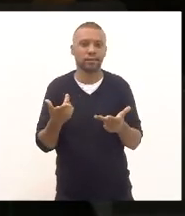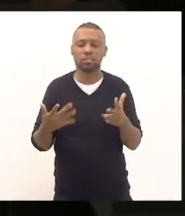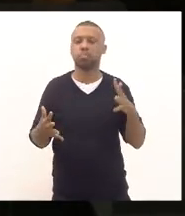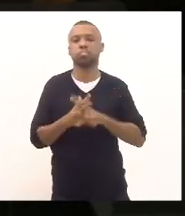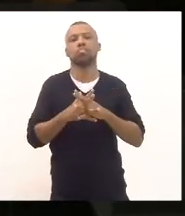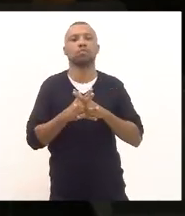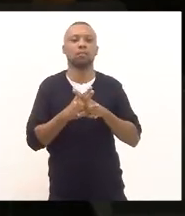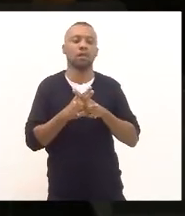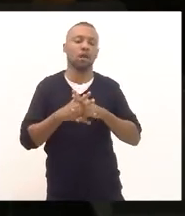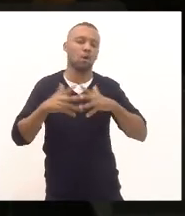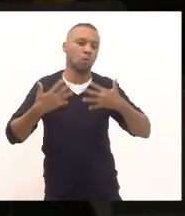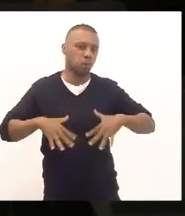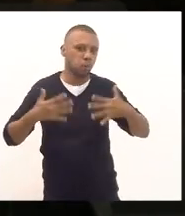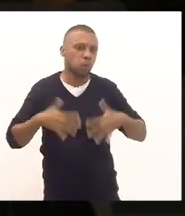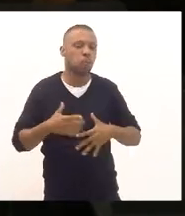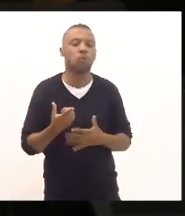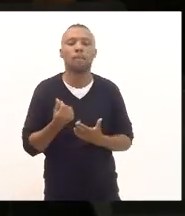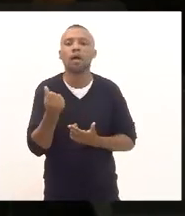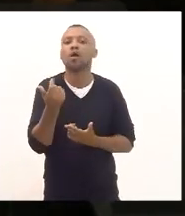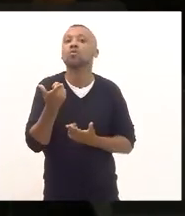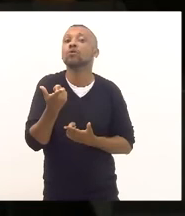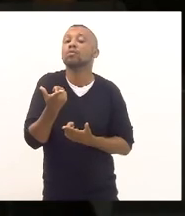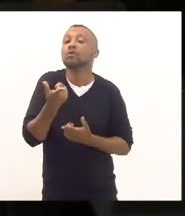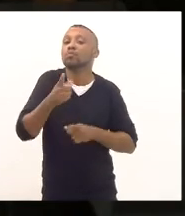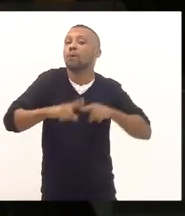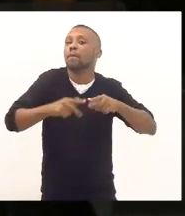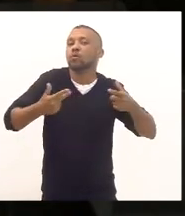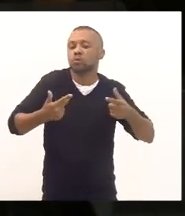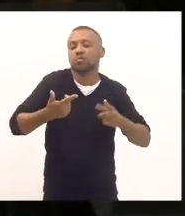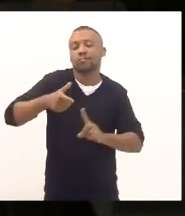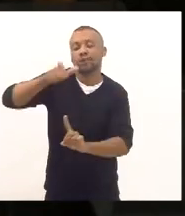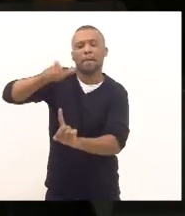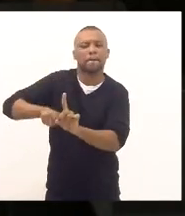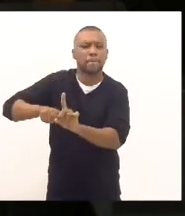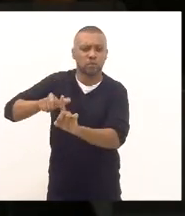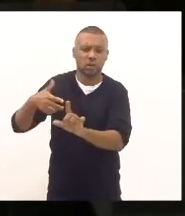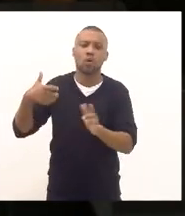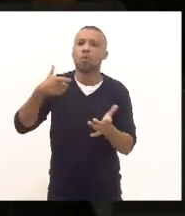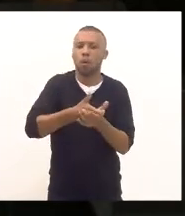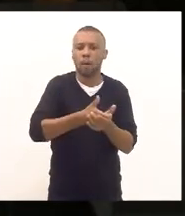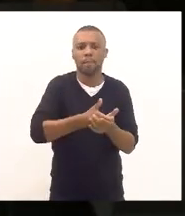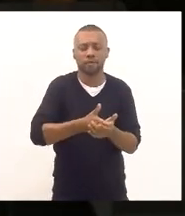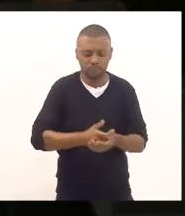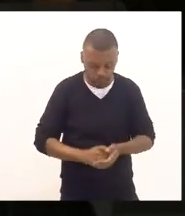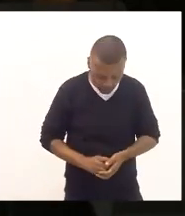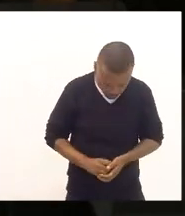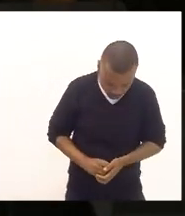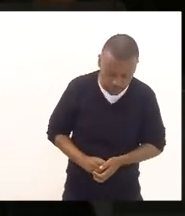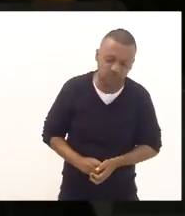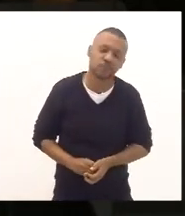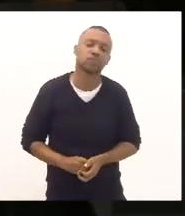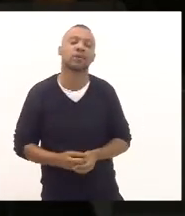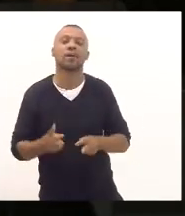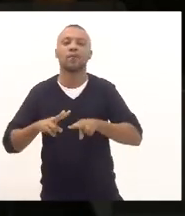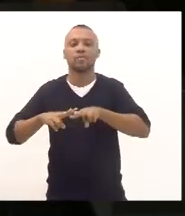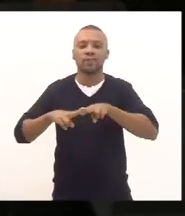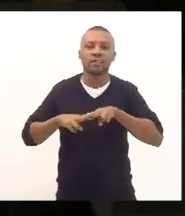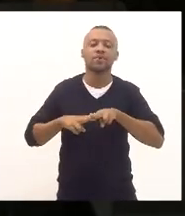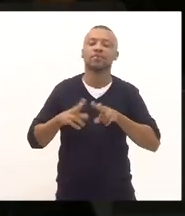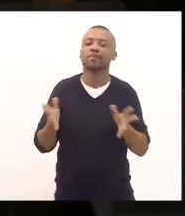afeta o preço do produto ao consumidor final e com isso